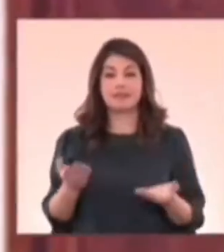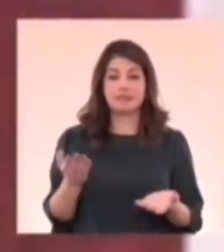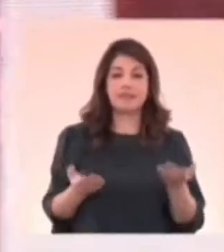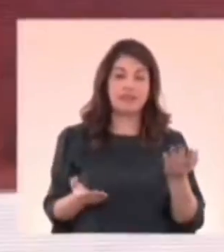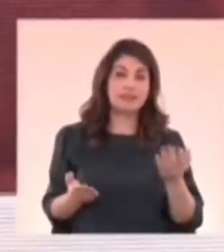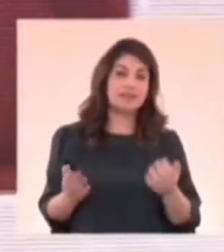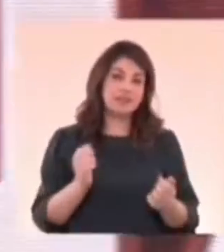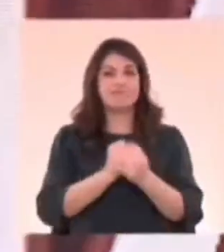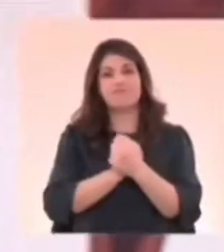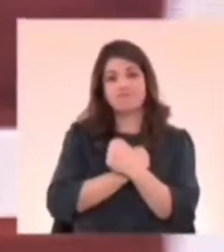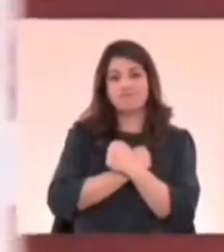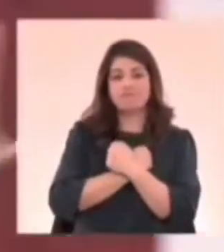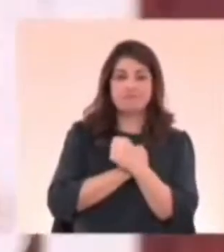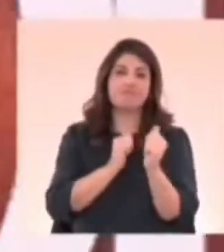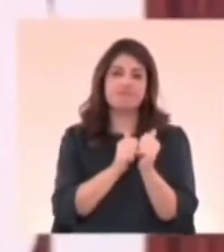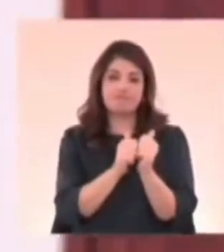gosta